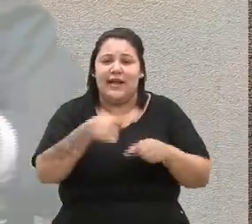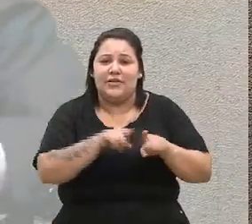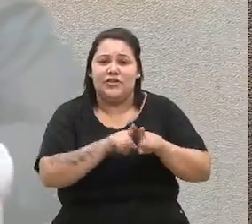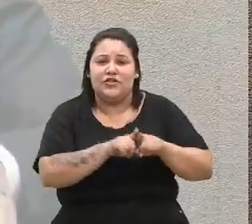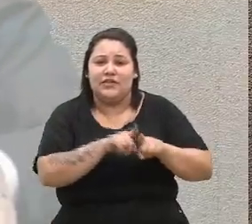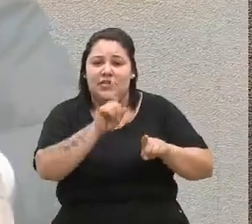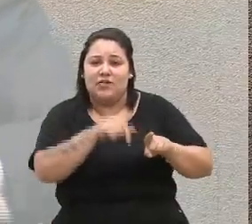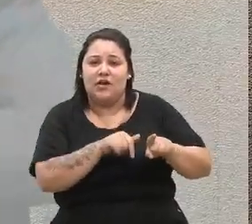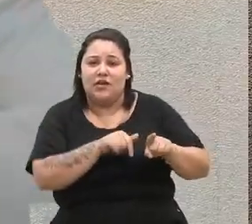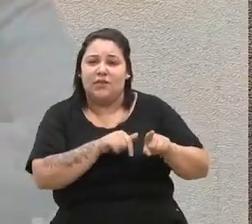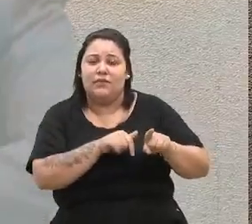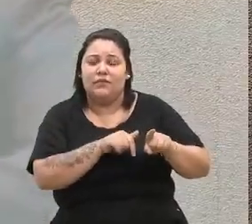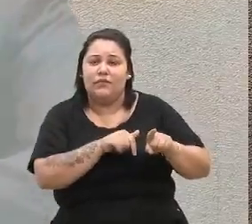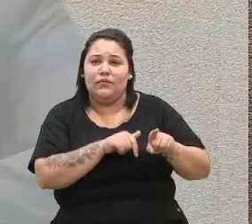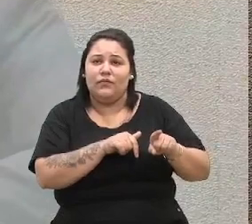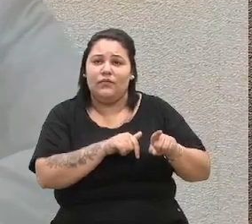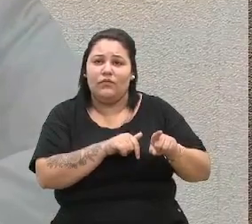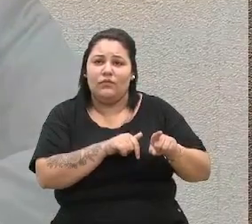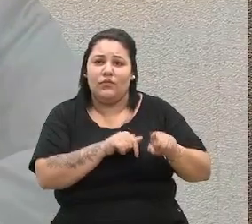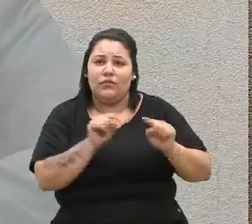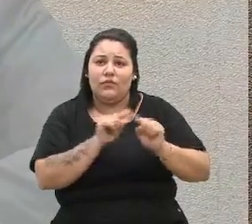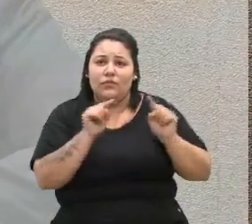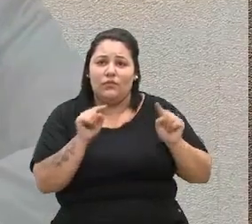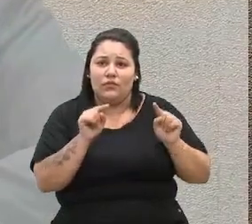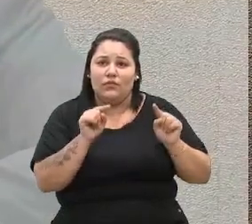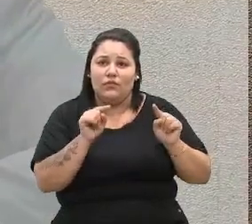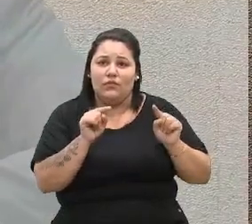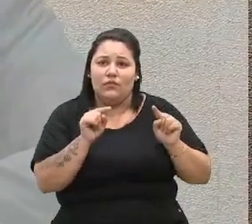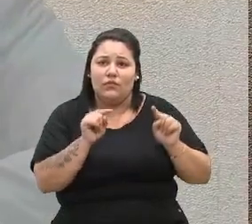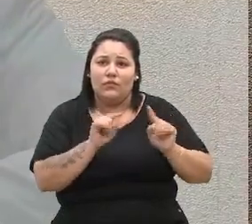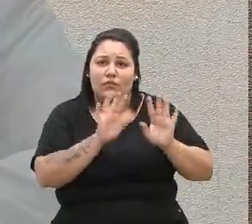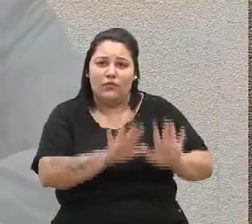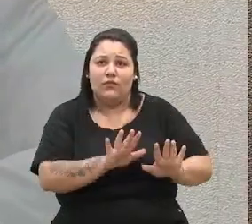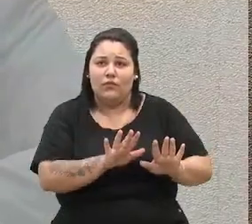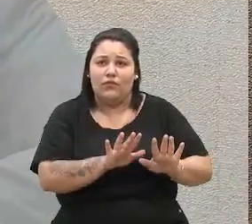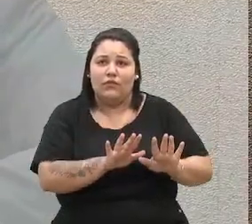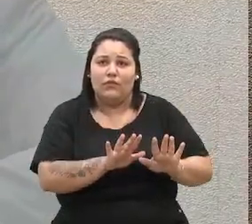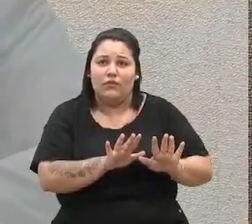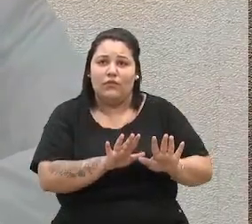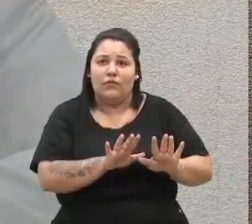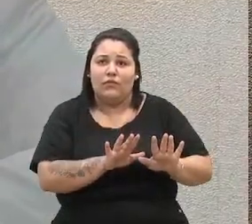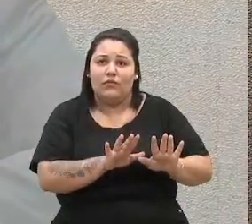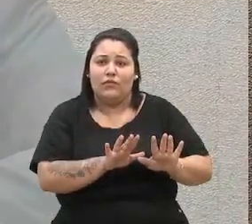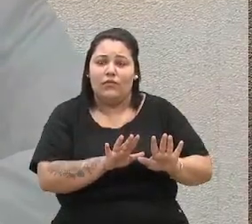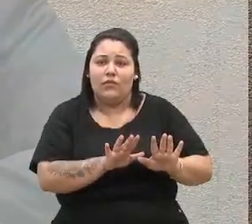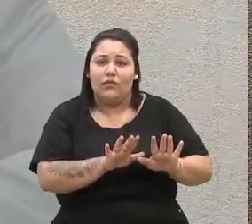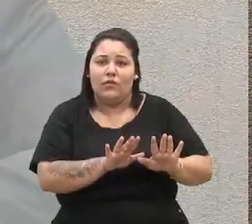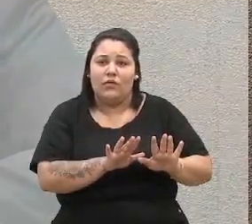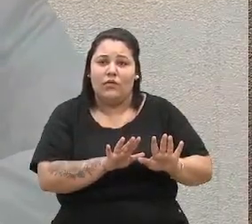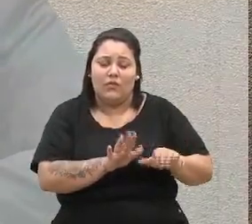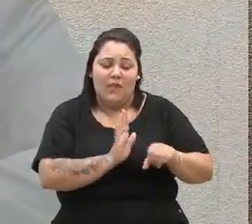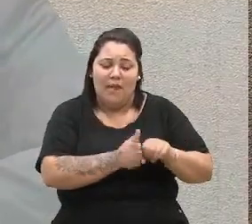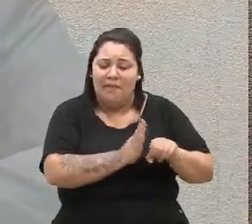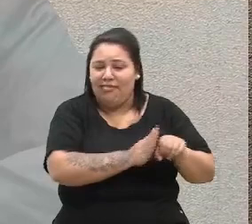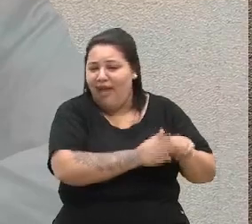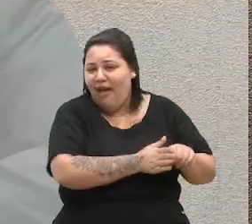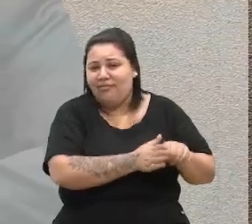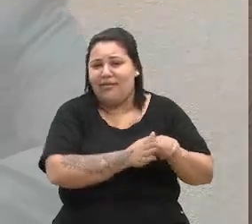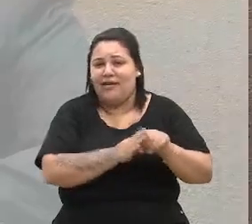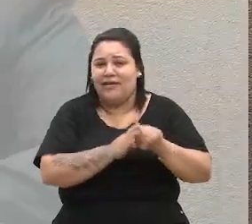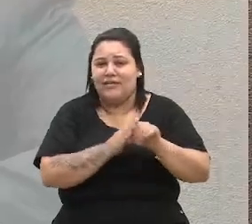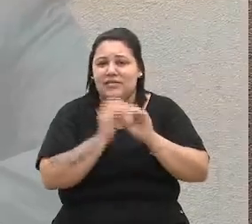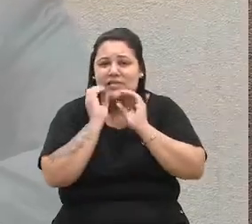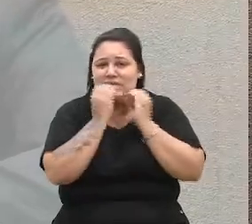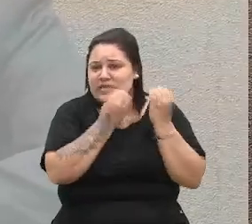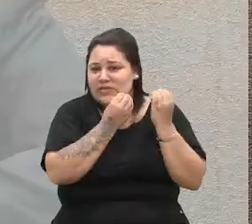aumente imposto. Mas pelo menos deixa aquele coitado, o feijão, o arroz, a batata, a cenoura, o óleo, que nem o